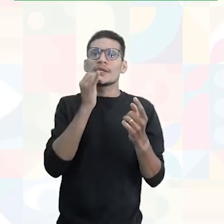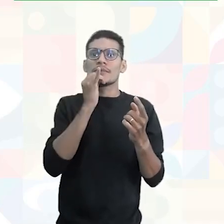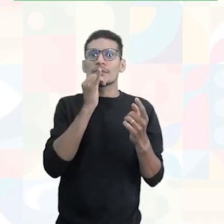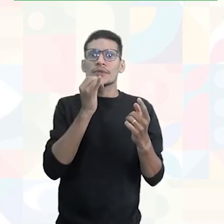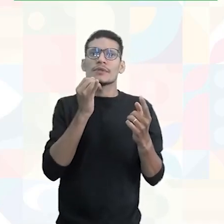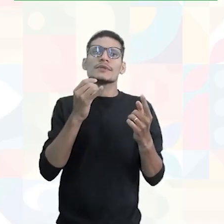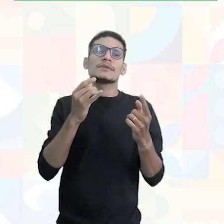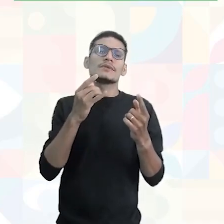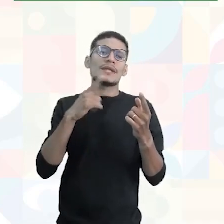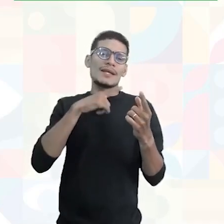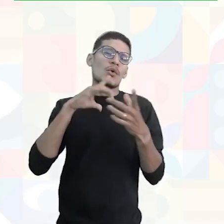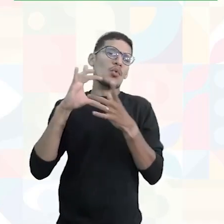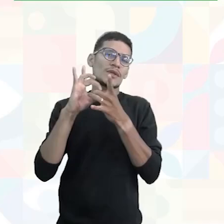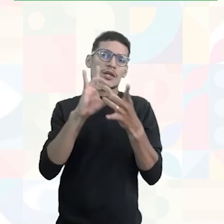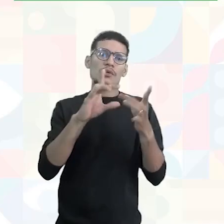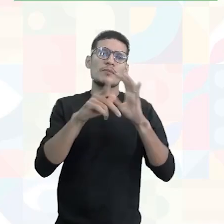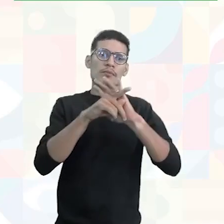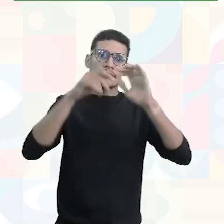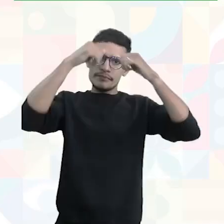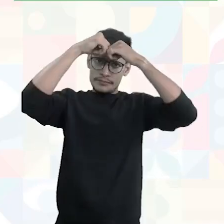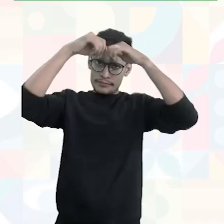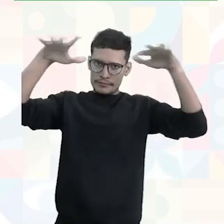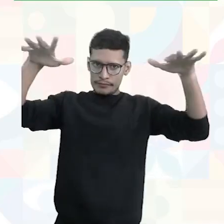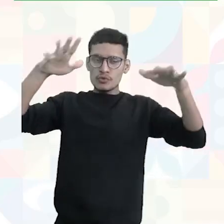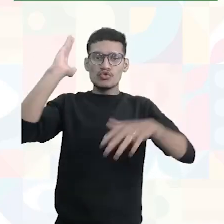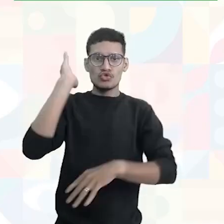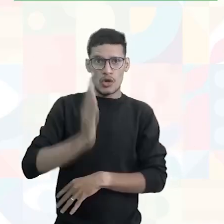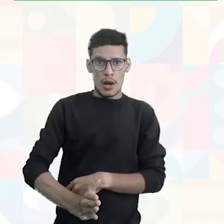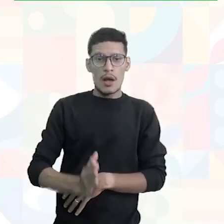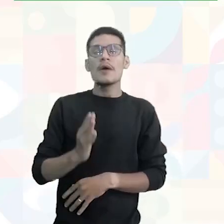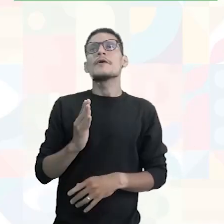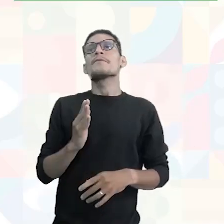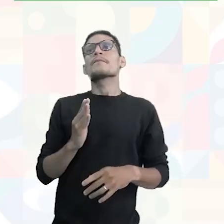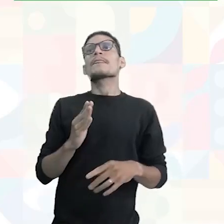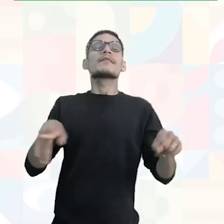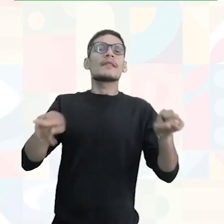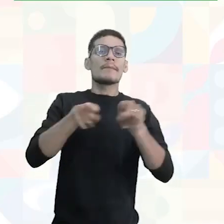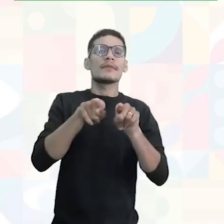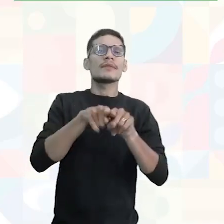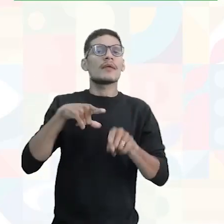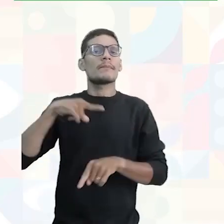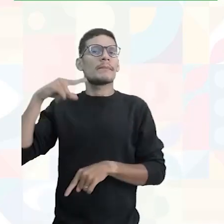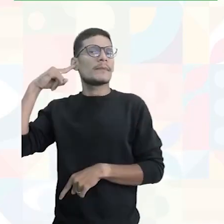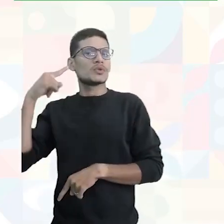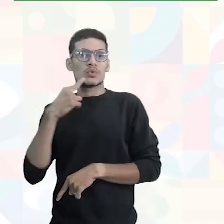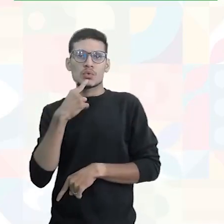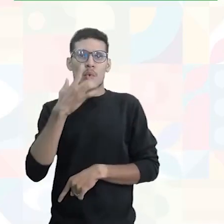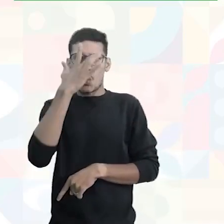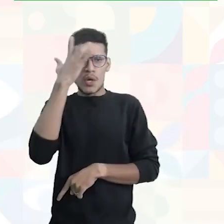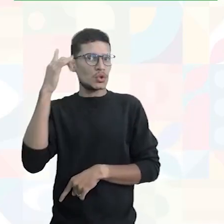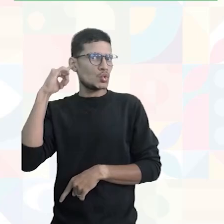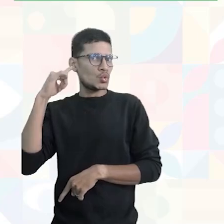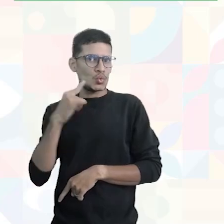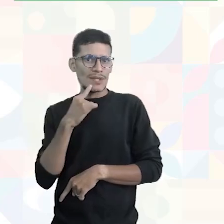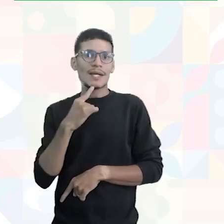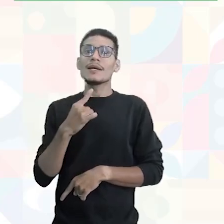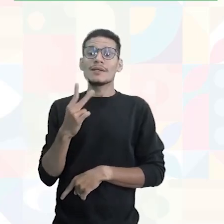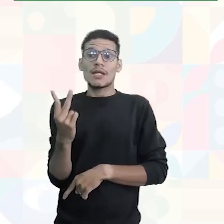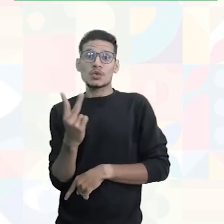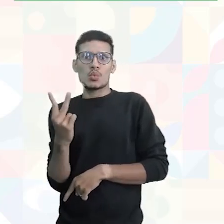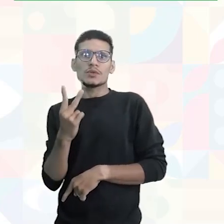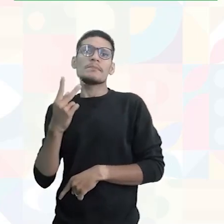tá dentro do contexto do espectro autista, e a gente tem também a pessoa surda. Então, essas 2 pessoas seriam